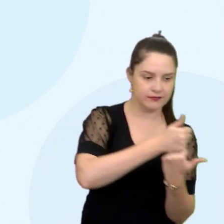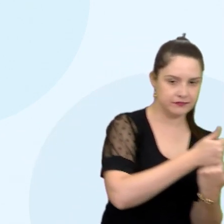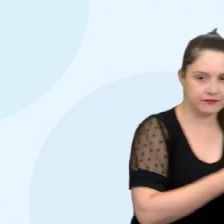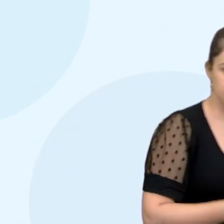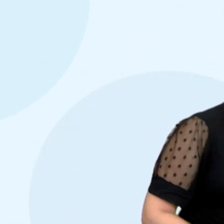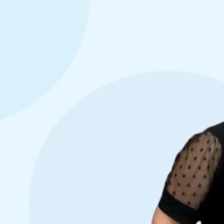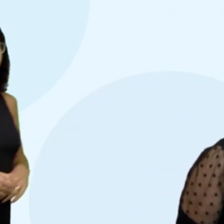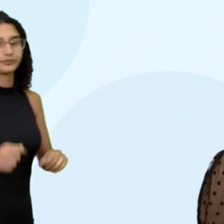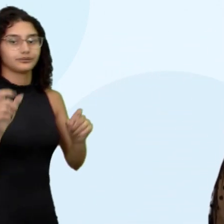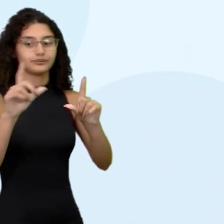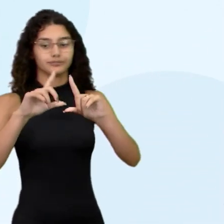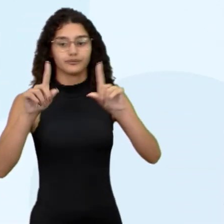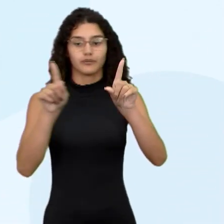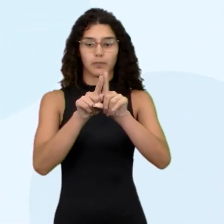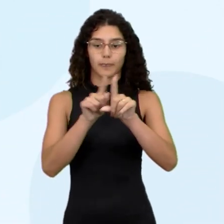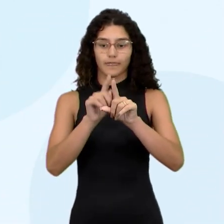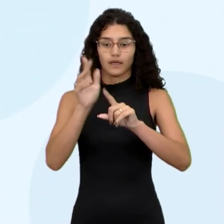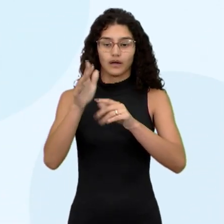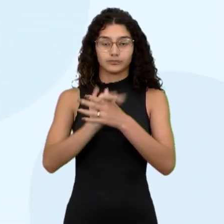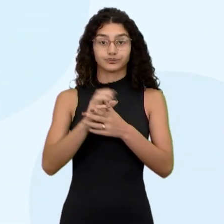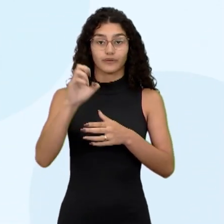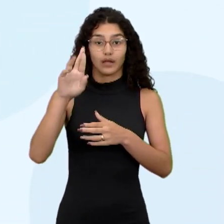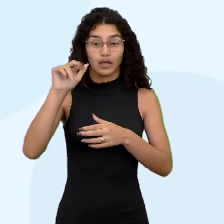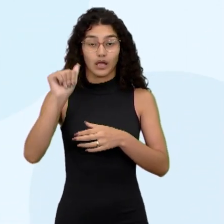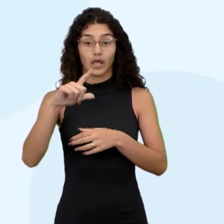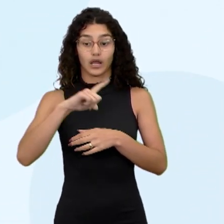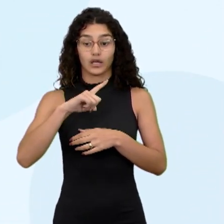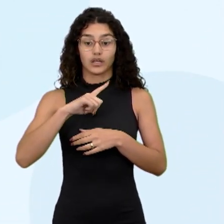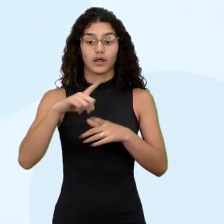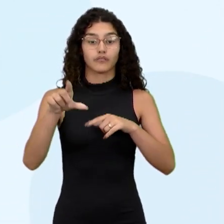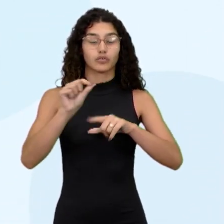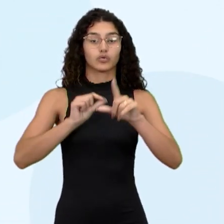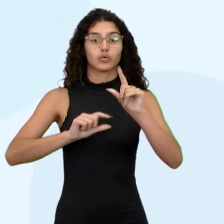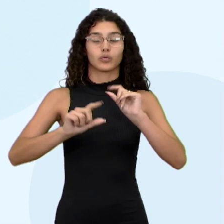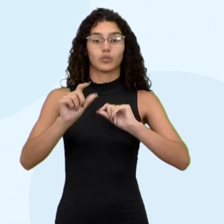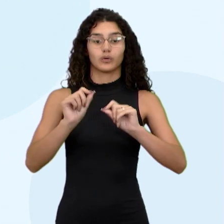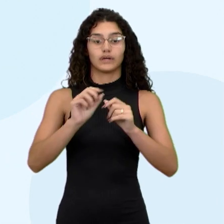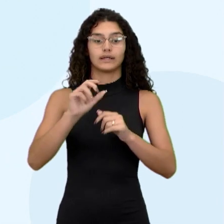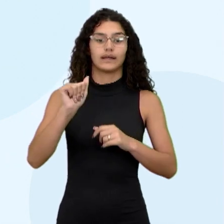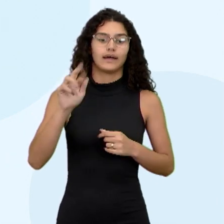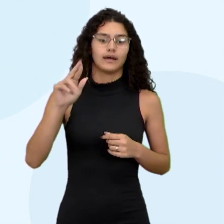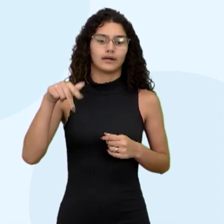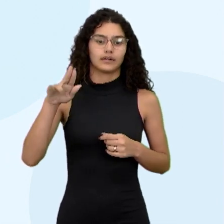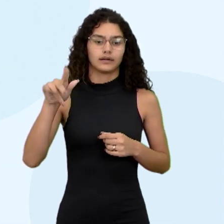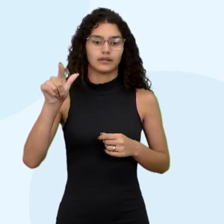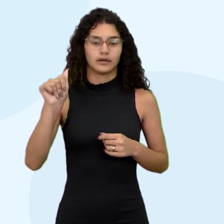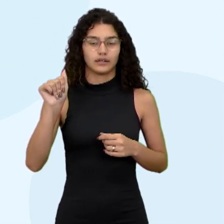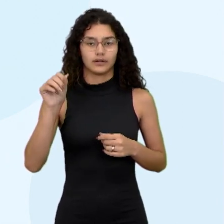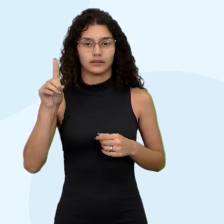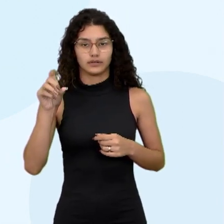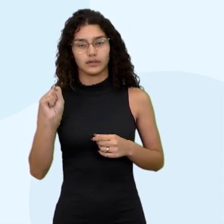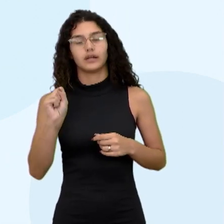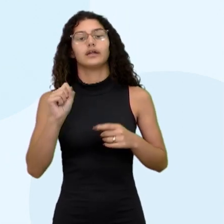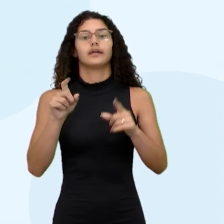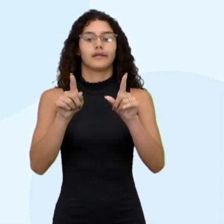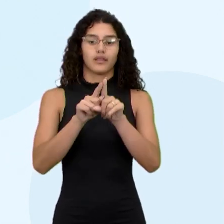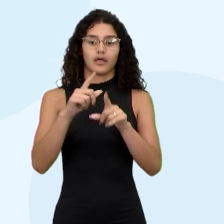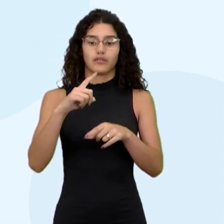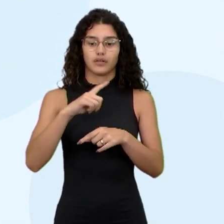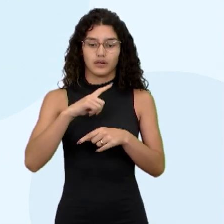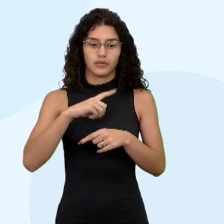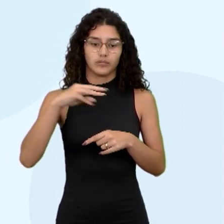já as eras, né, as eras, né, denominadas aí arqueanas, né, o éon-arqueano, o paleo-arqueano,